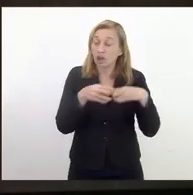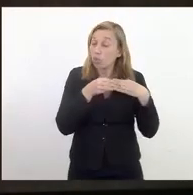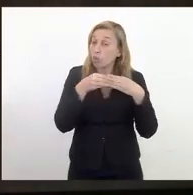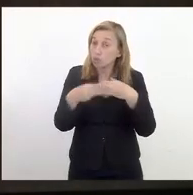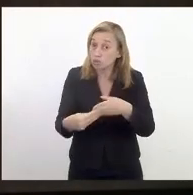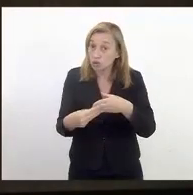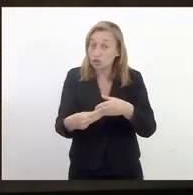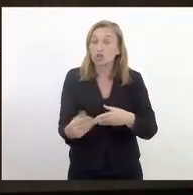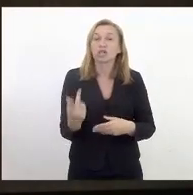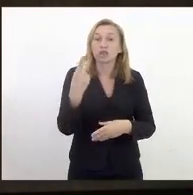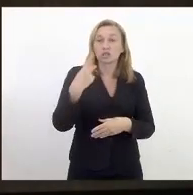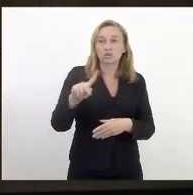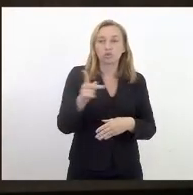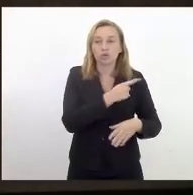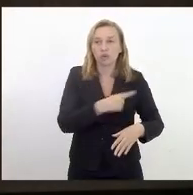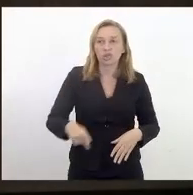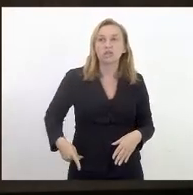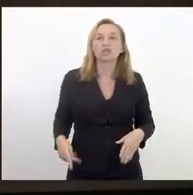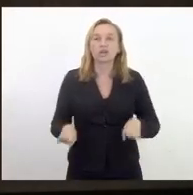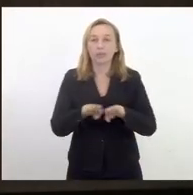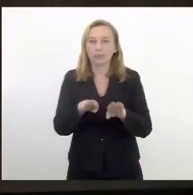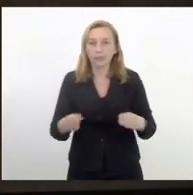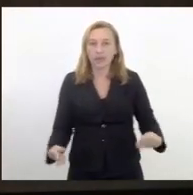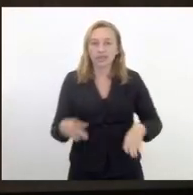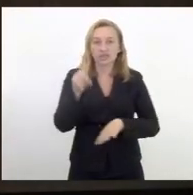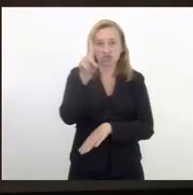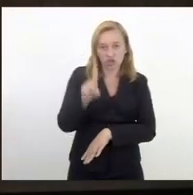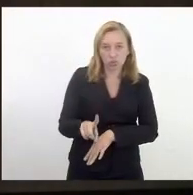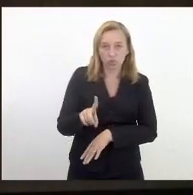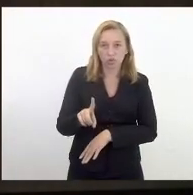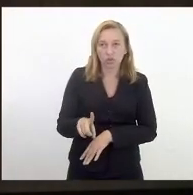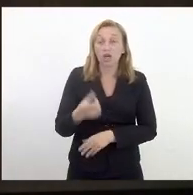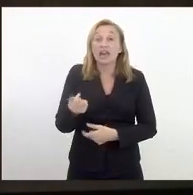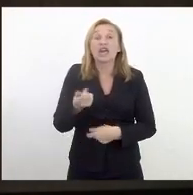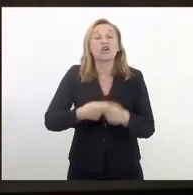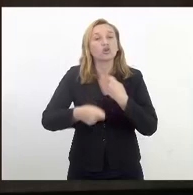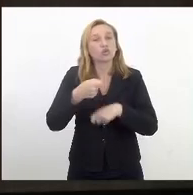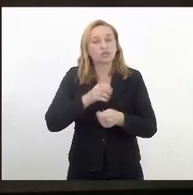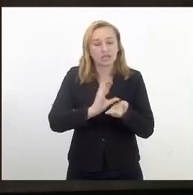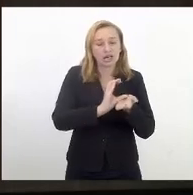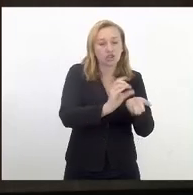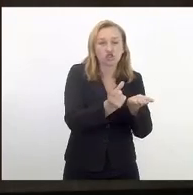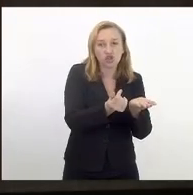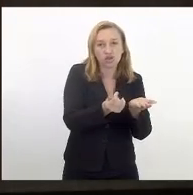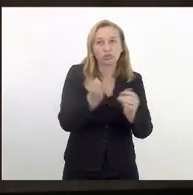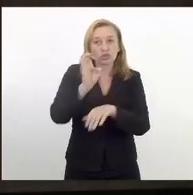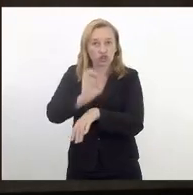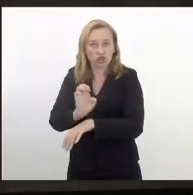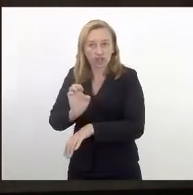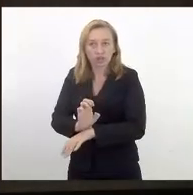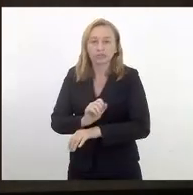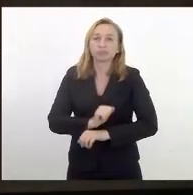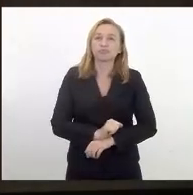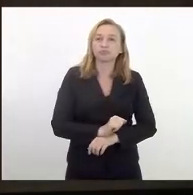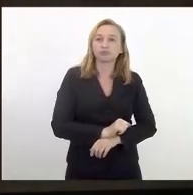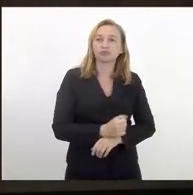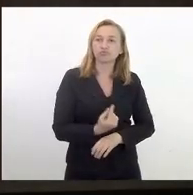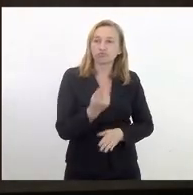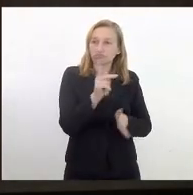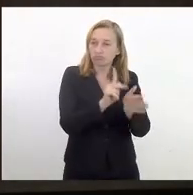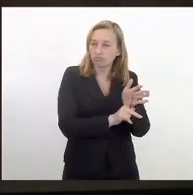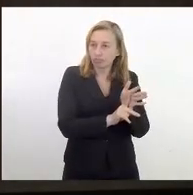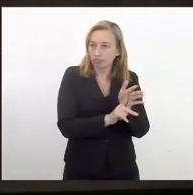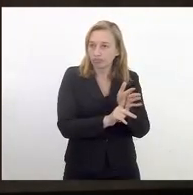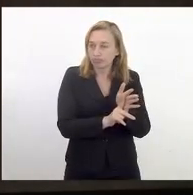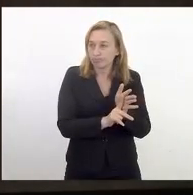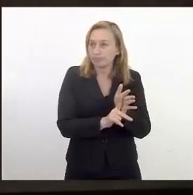condução da sua presidência da sua mesa diretora que tem economizado o recurso para o nosso estado a ponto de uma pauta que é uma